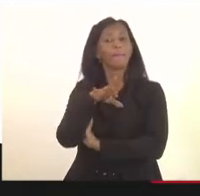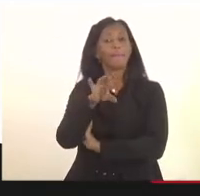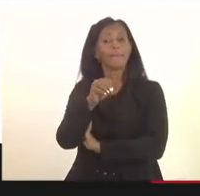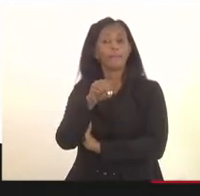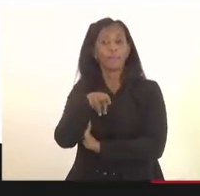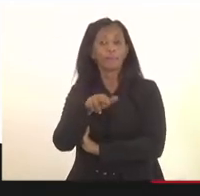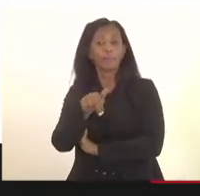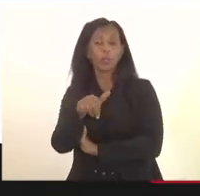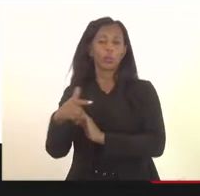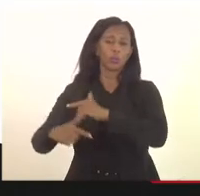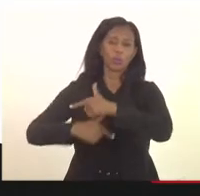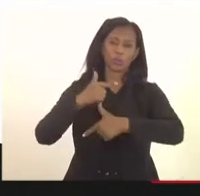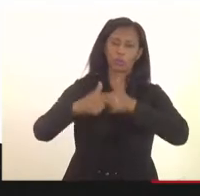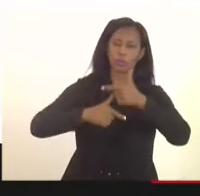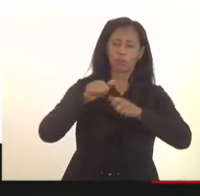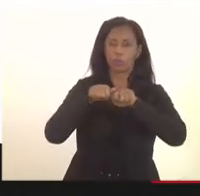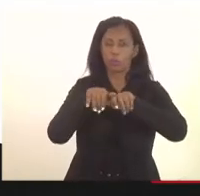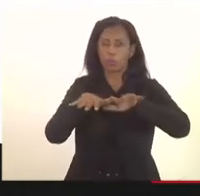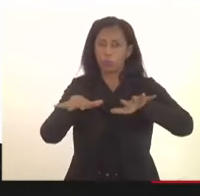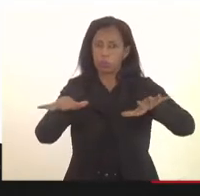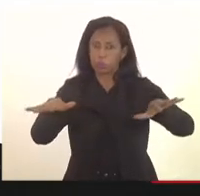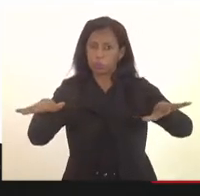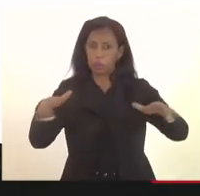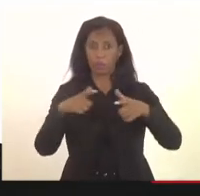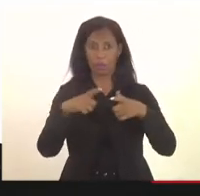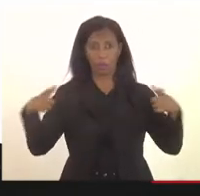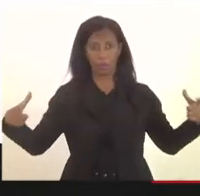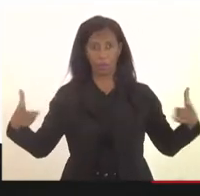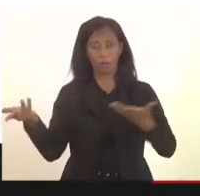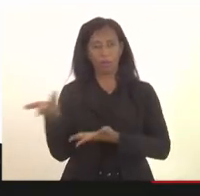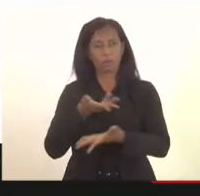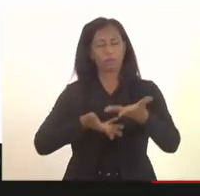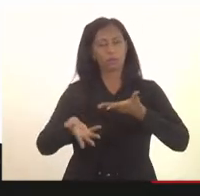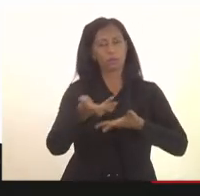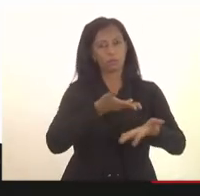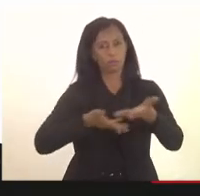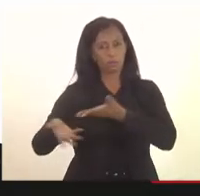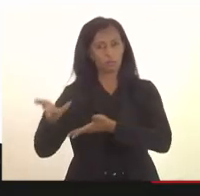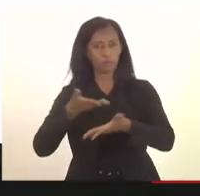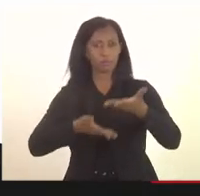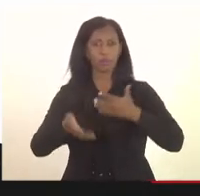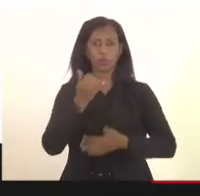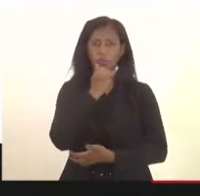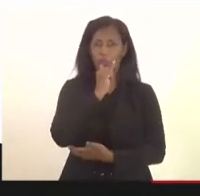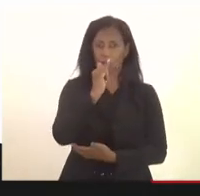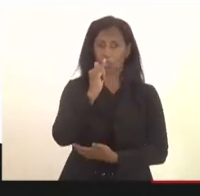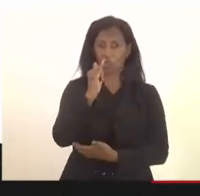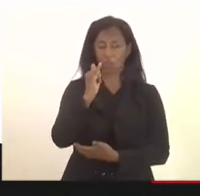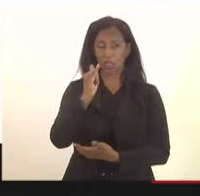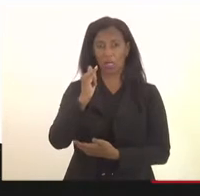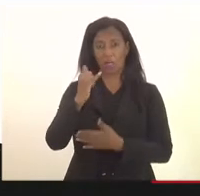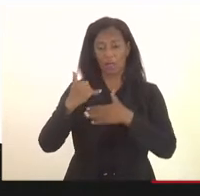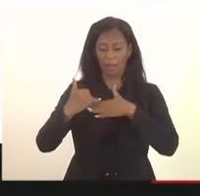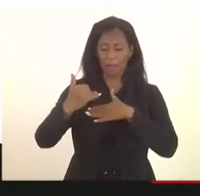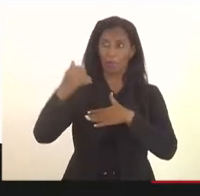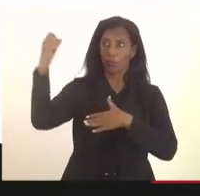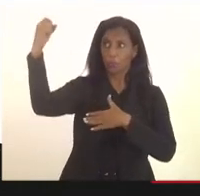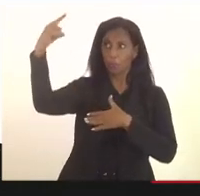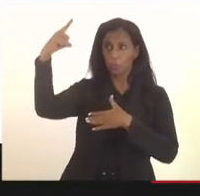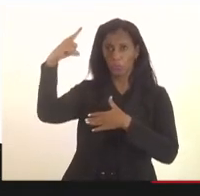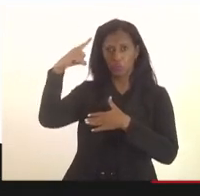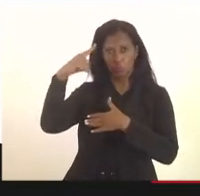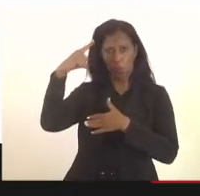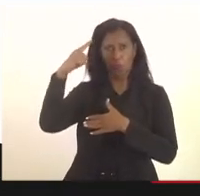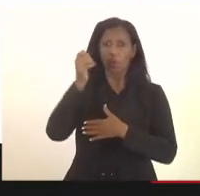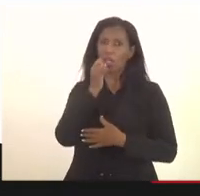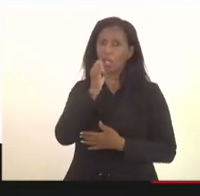participação. Então, ela está expandindo globalmente, aumentando essa participação da geração de energia a partir solar, a partir de assets